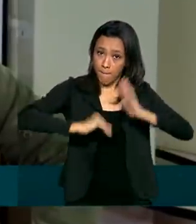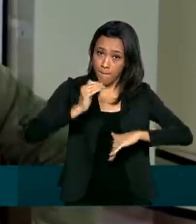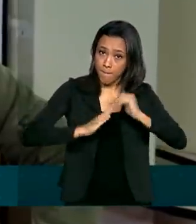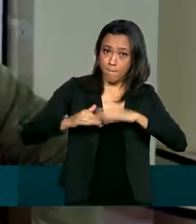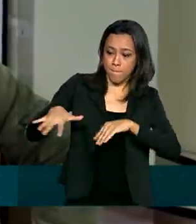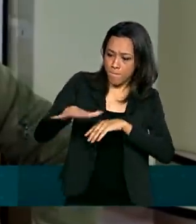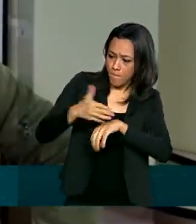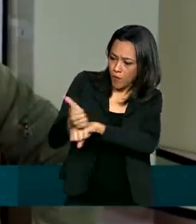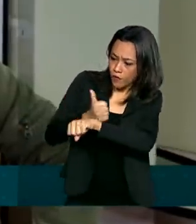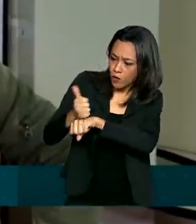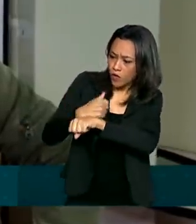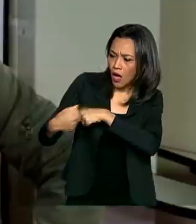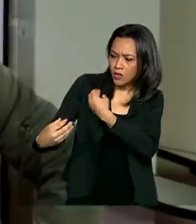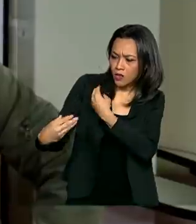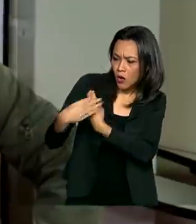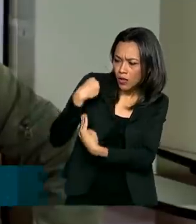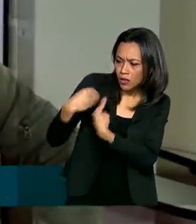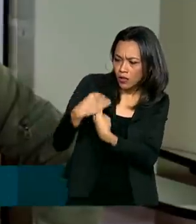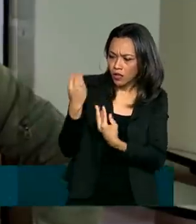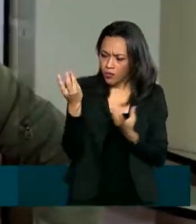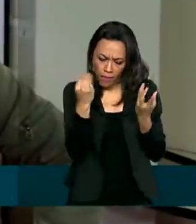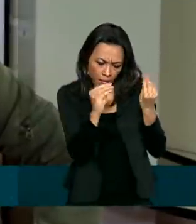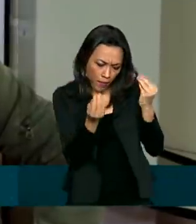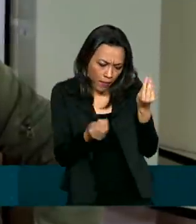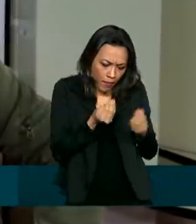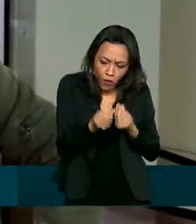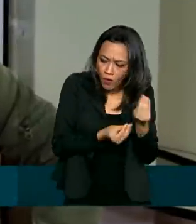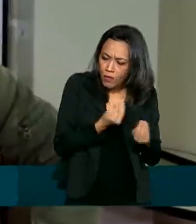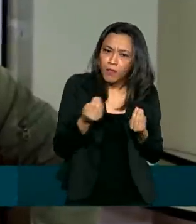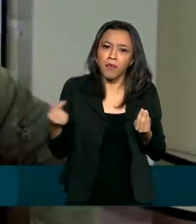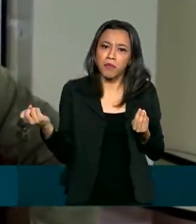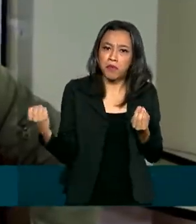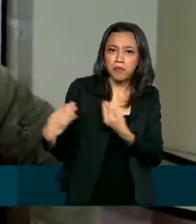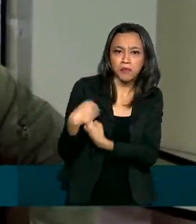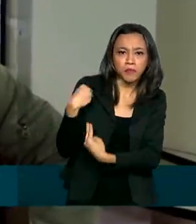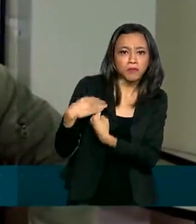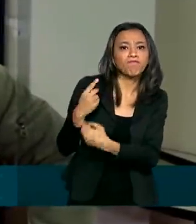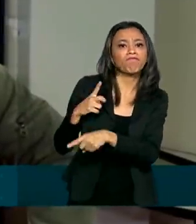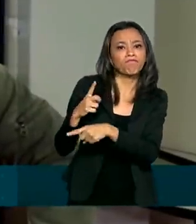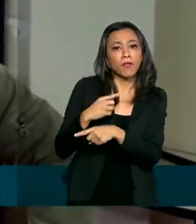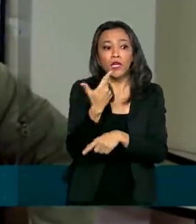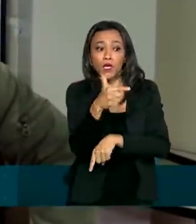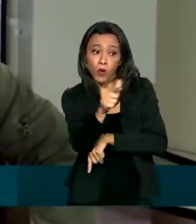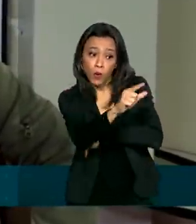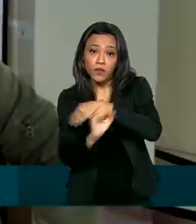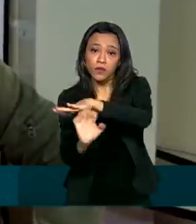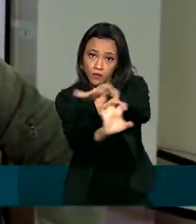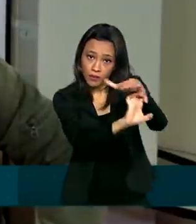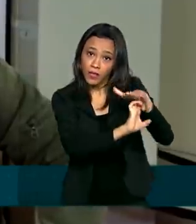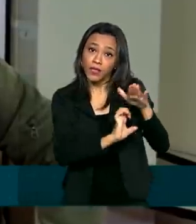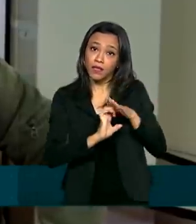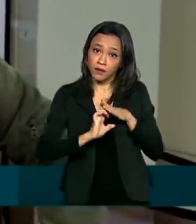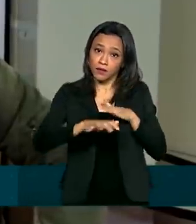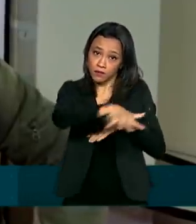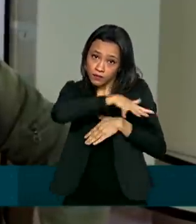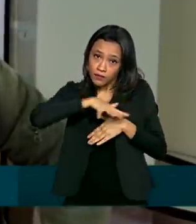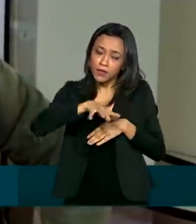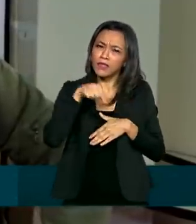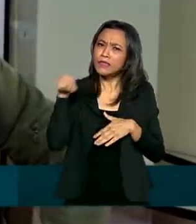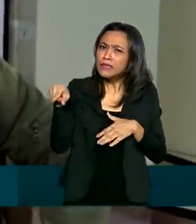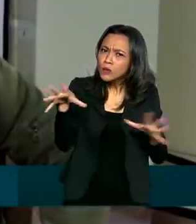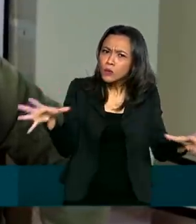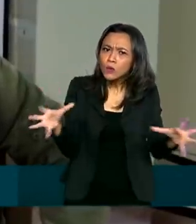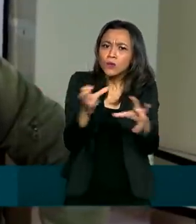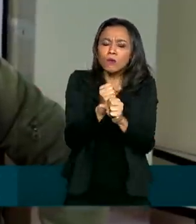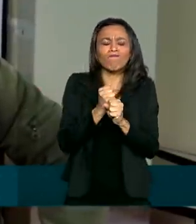nos ajudando, com contribuição da comunidade das empresas locais. Então, tudo isso traz uma